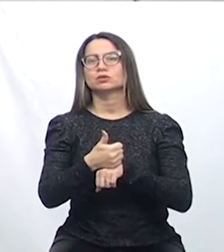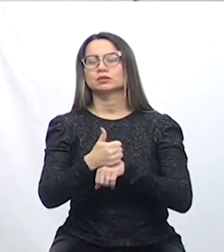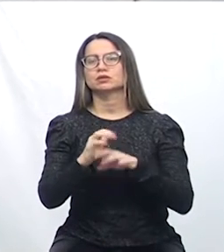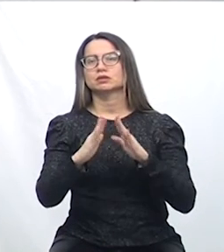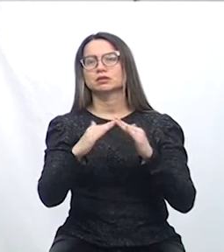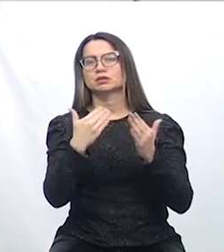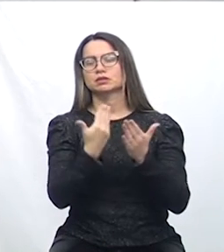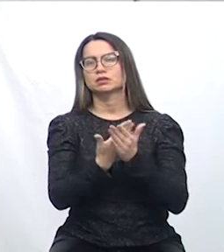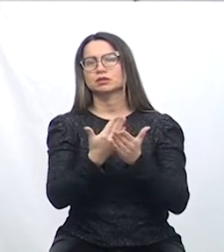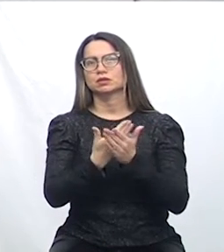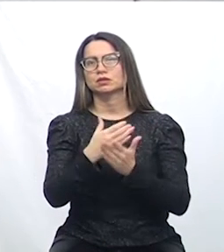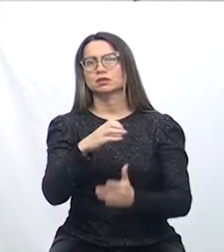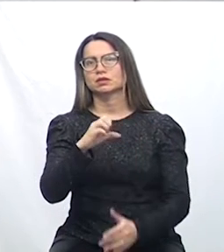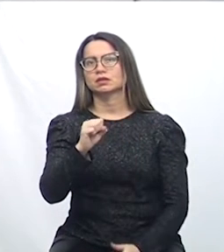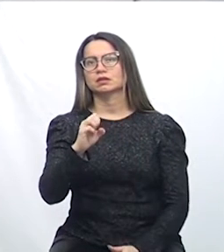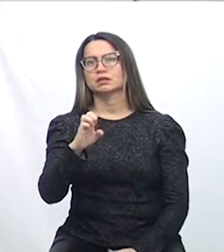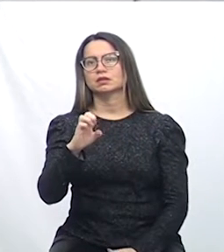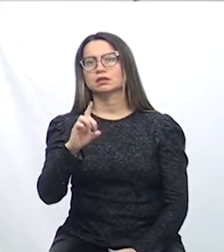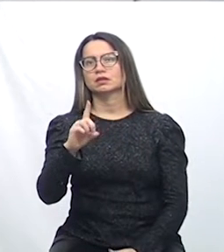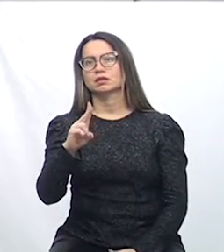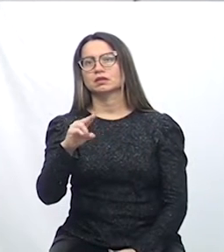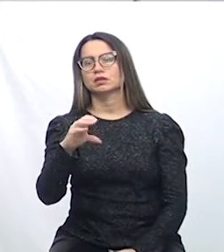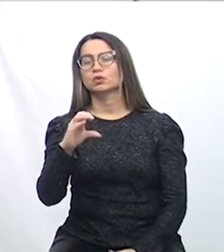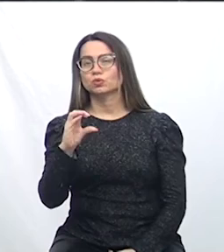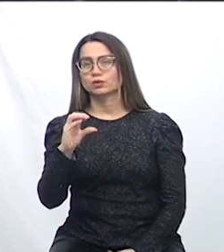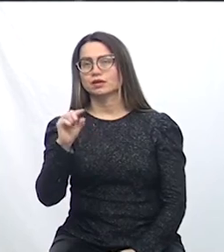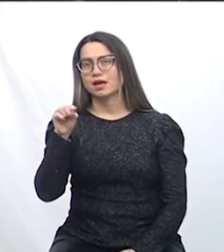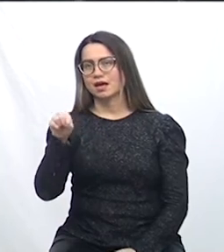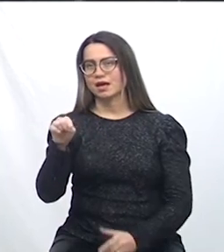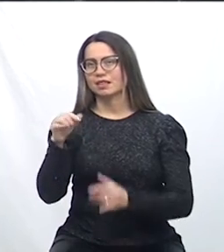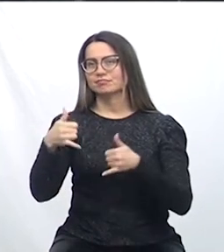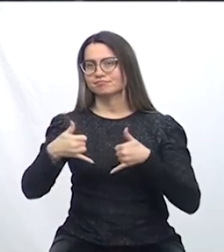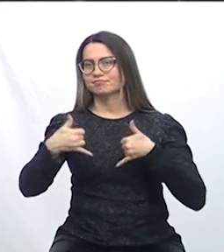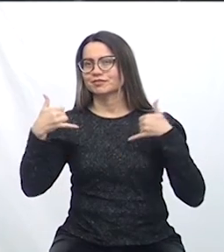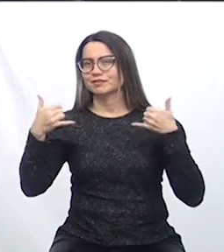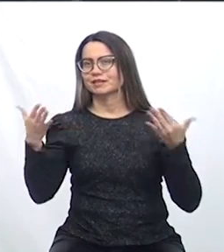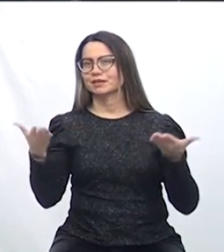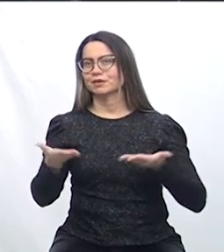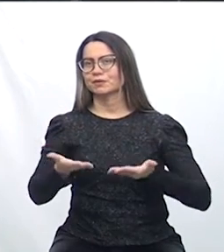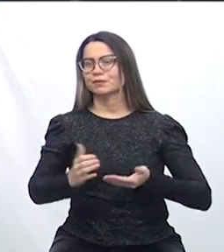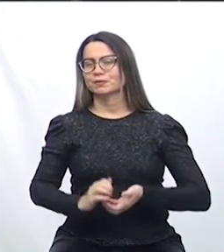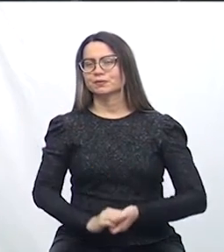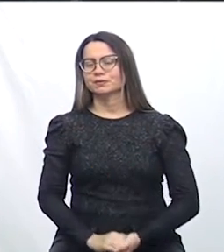a mesma, está de aniversário nessa data de hoje. Muito obrigado. Atendido de plano, vereador.